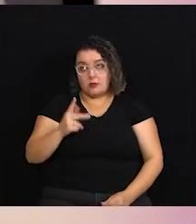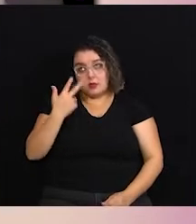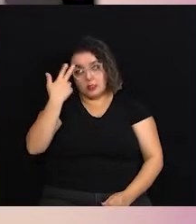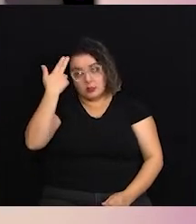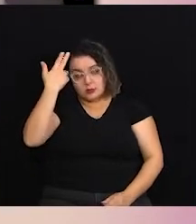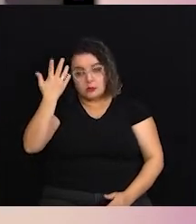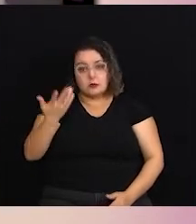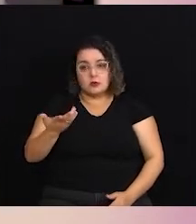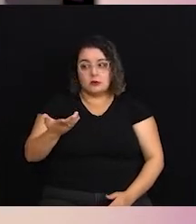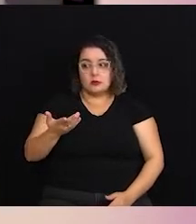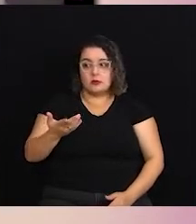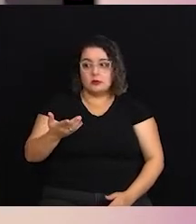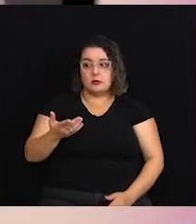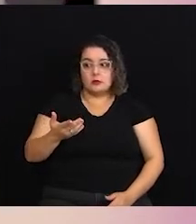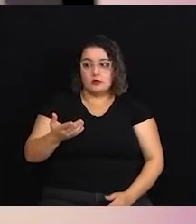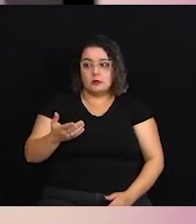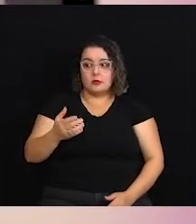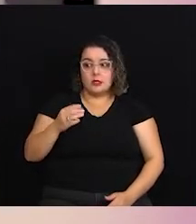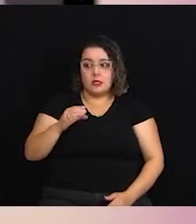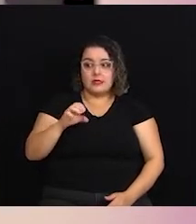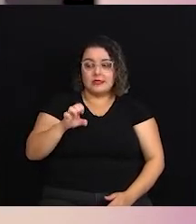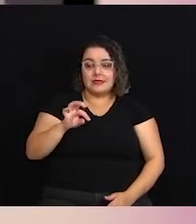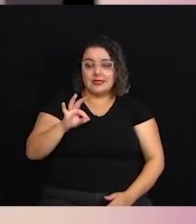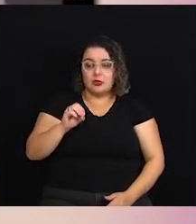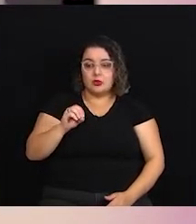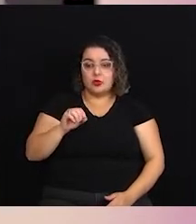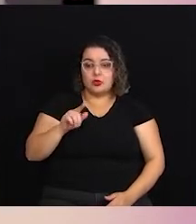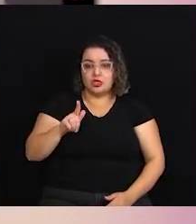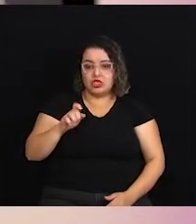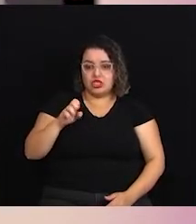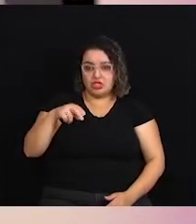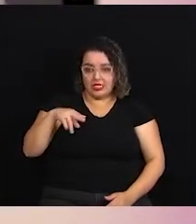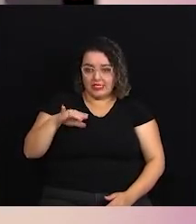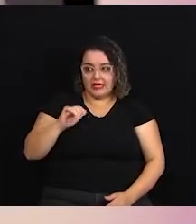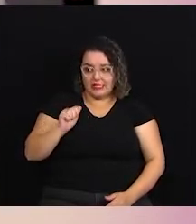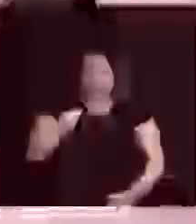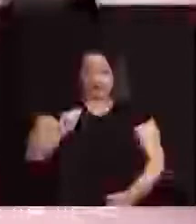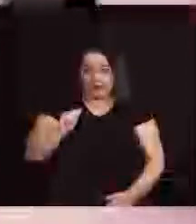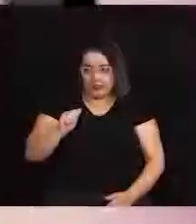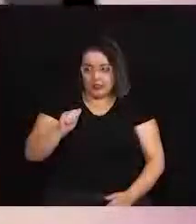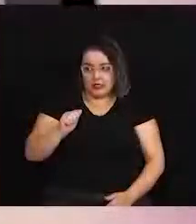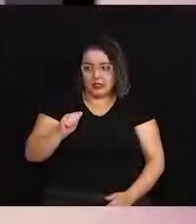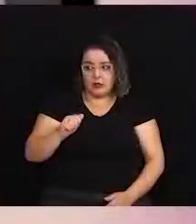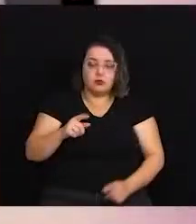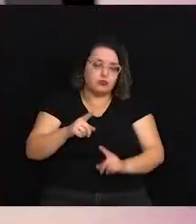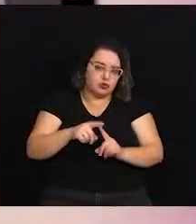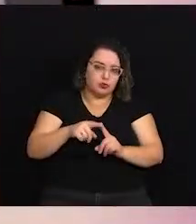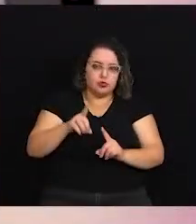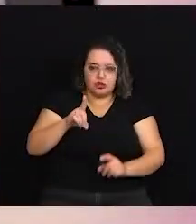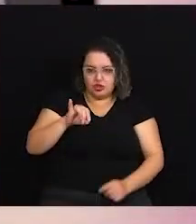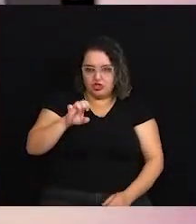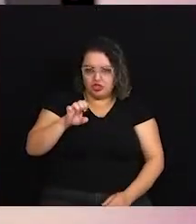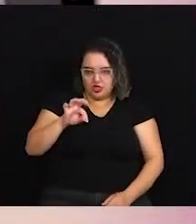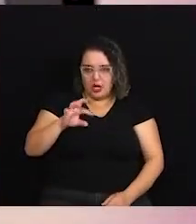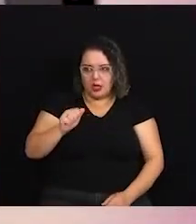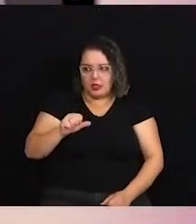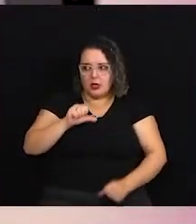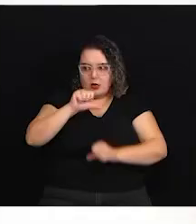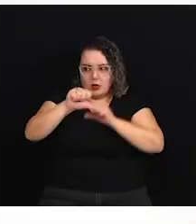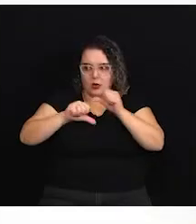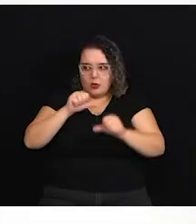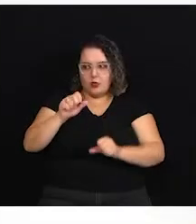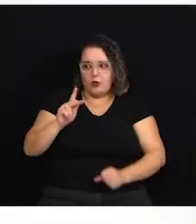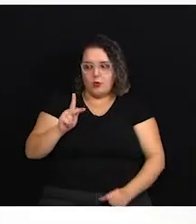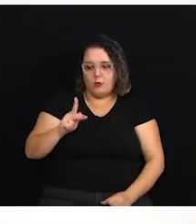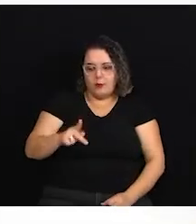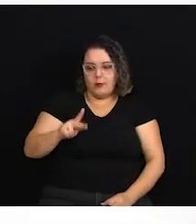a cirurgia que a dieta cetogênica né que a gente faz um tipo de dieta e te faz mal